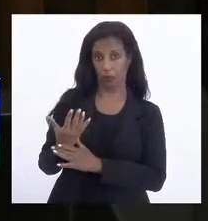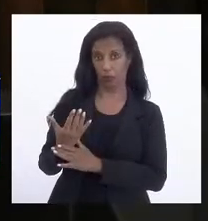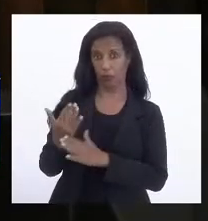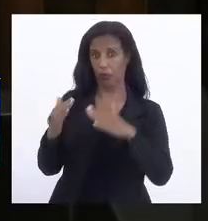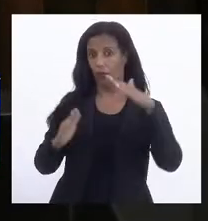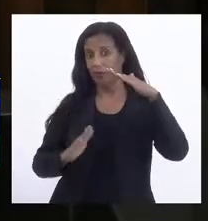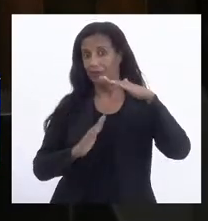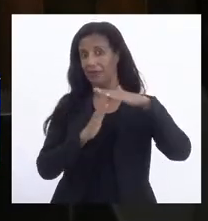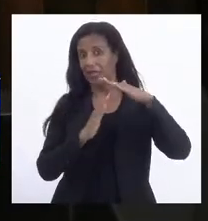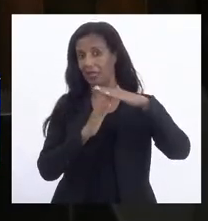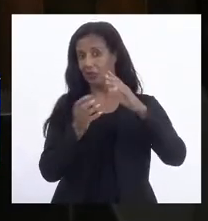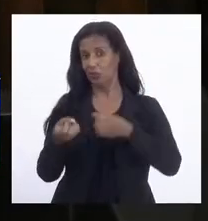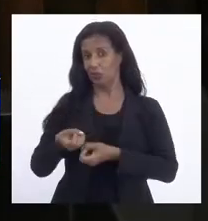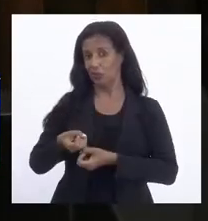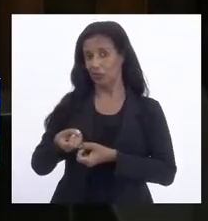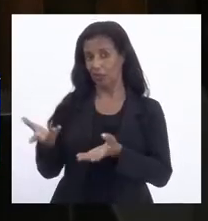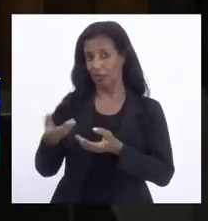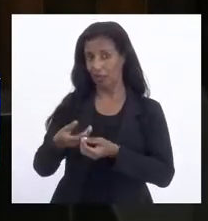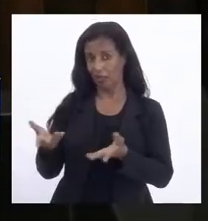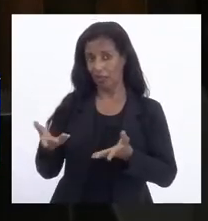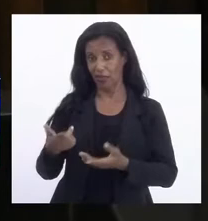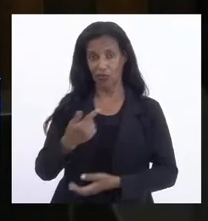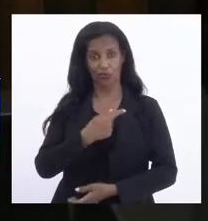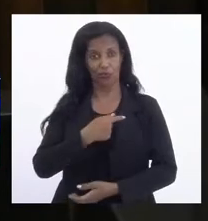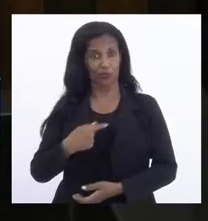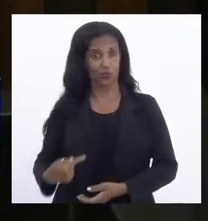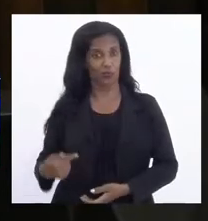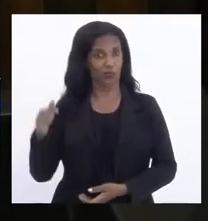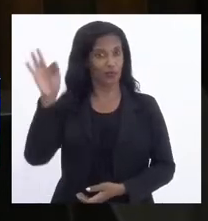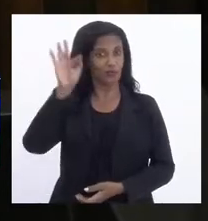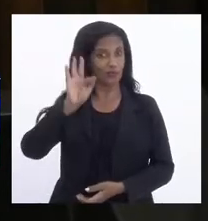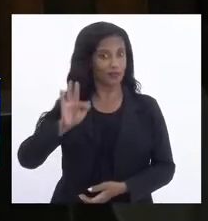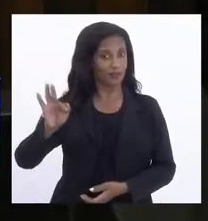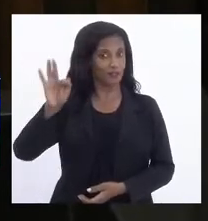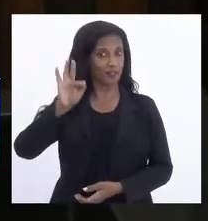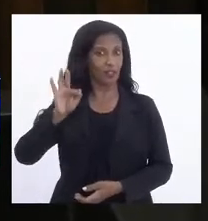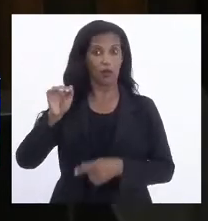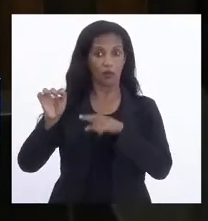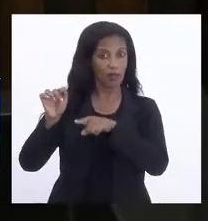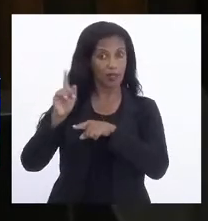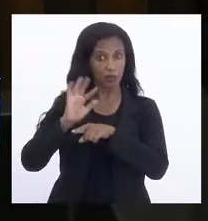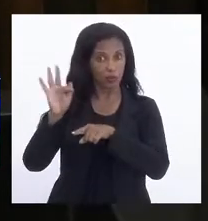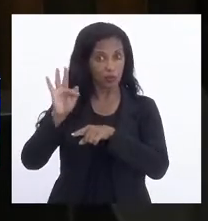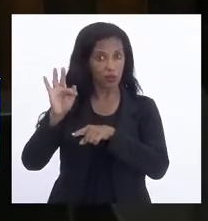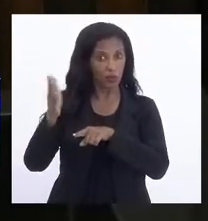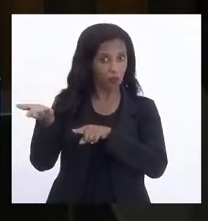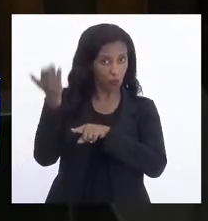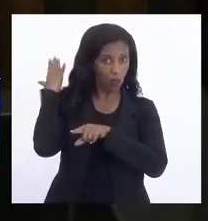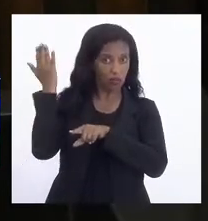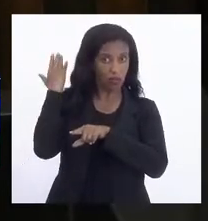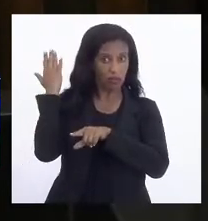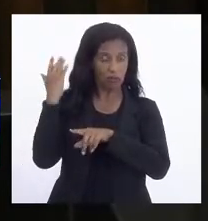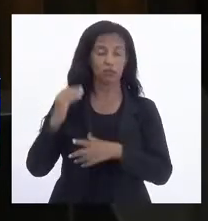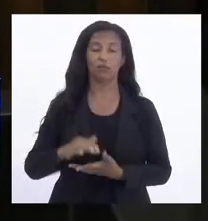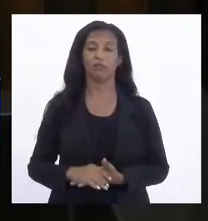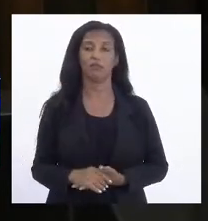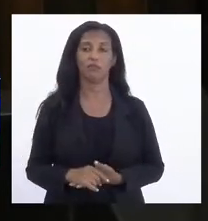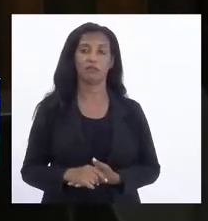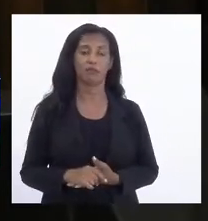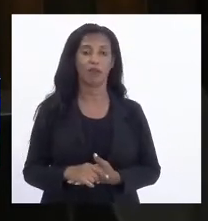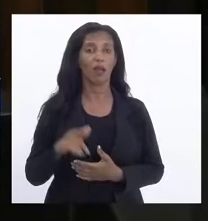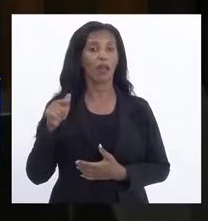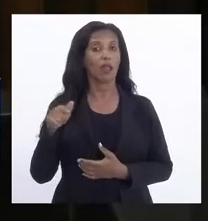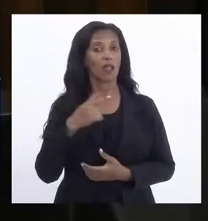teto de gastos foi o governo federal. E não foi esse governo, não, foi o anterior.